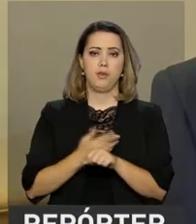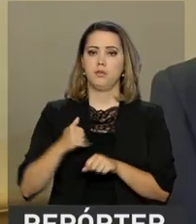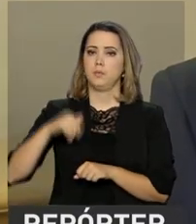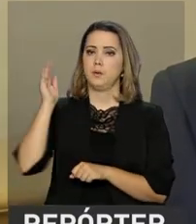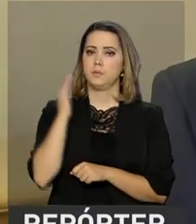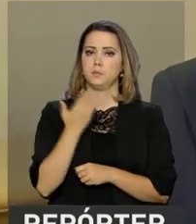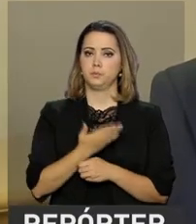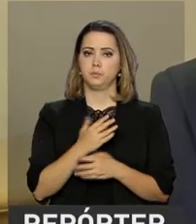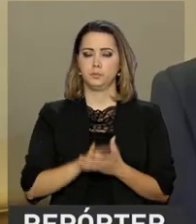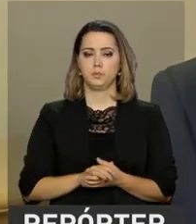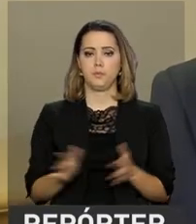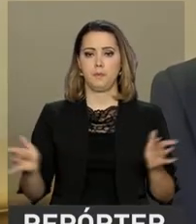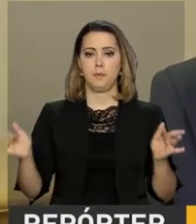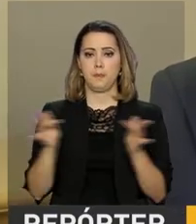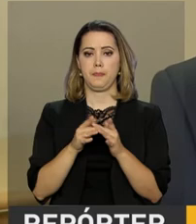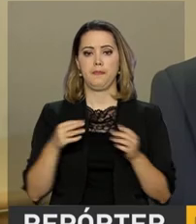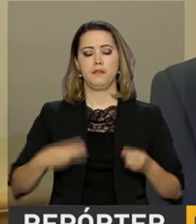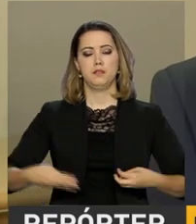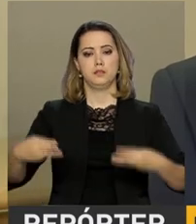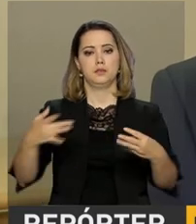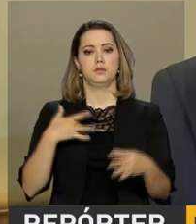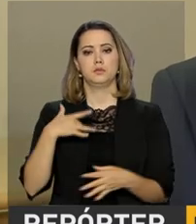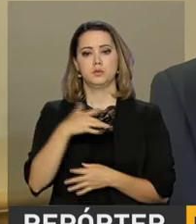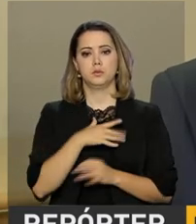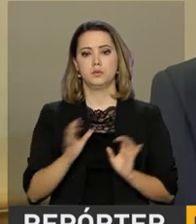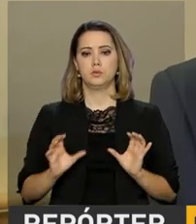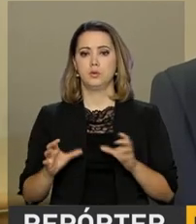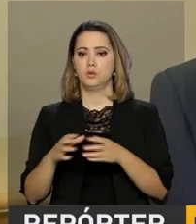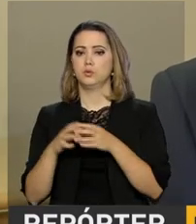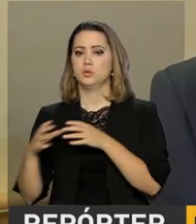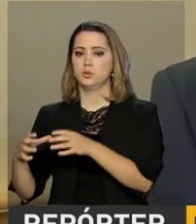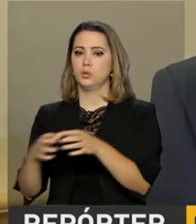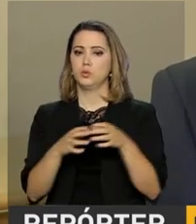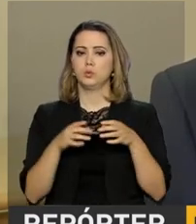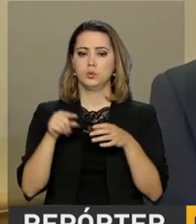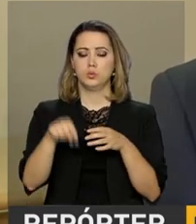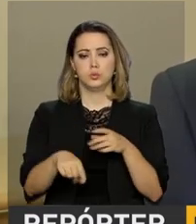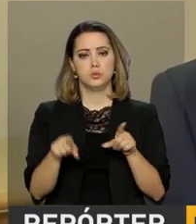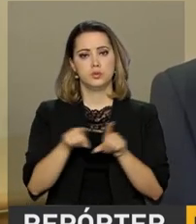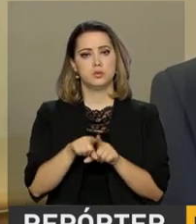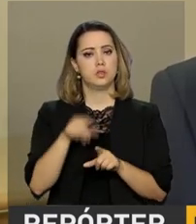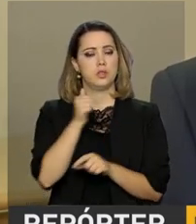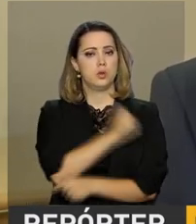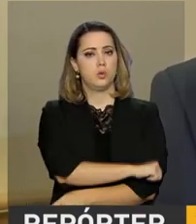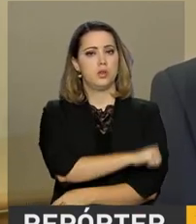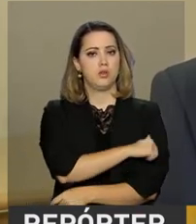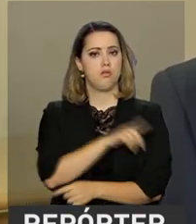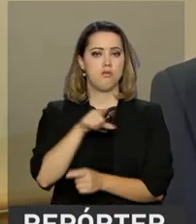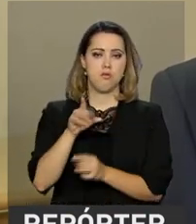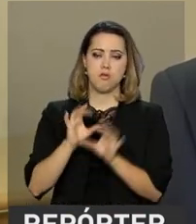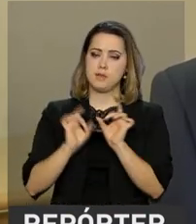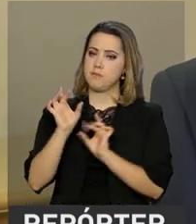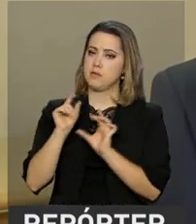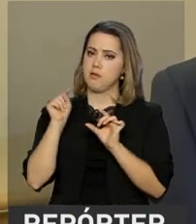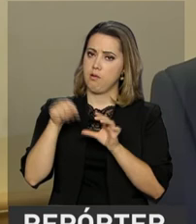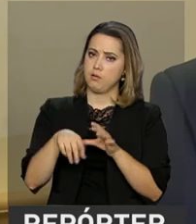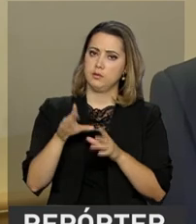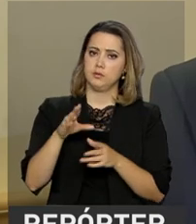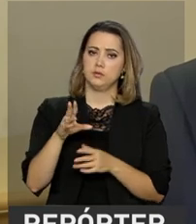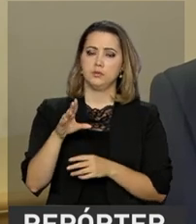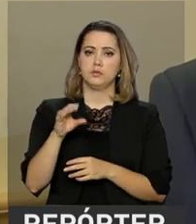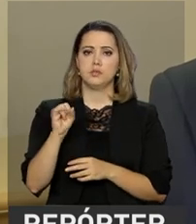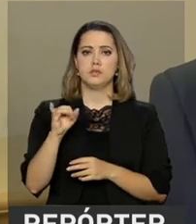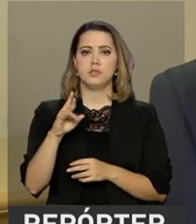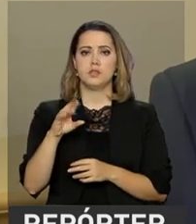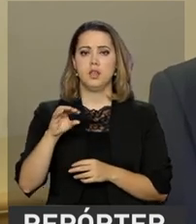convênio entre o Ministério da Saúde e algumas instituições credenciadas, como aqui no caso do Rio de Janeiro, em especial o Hospital